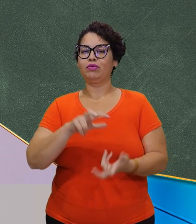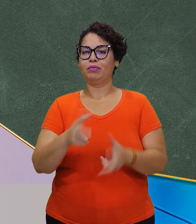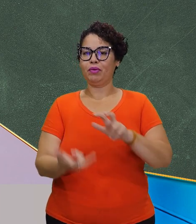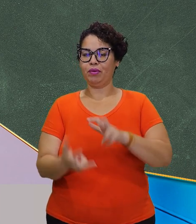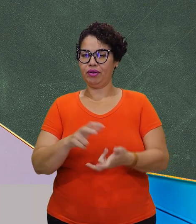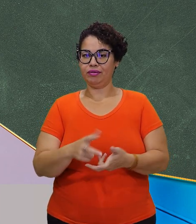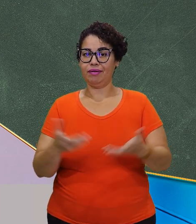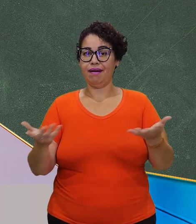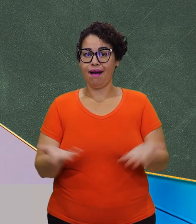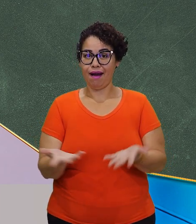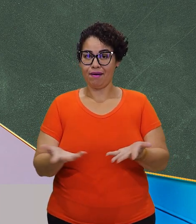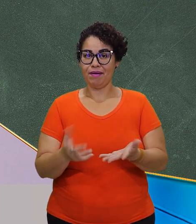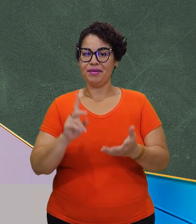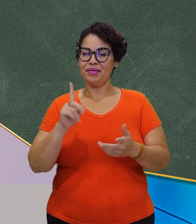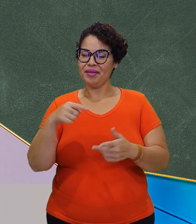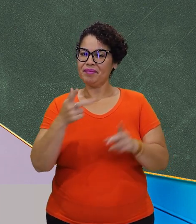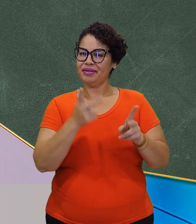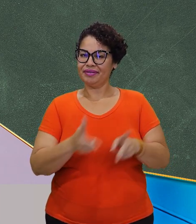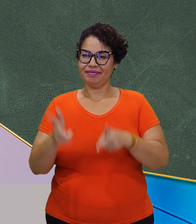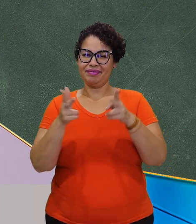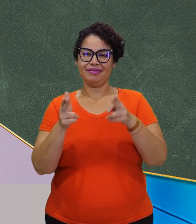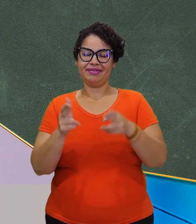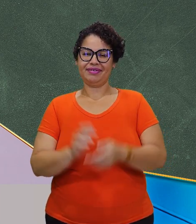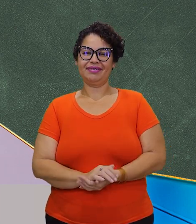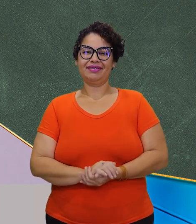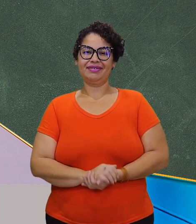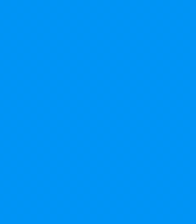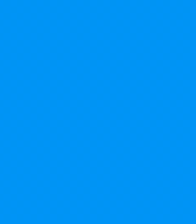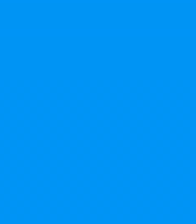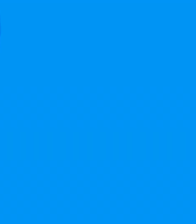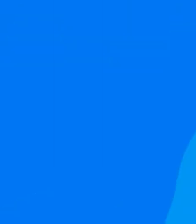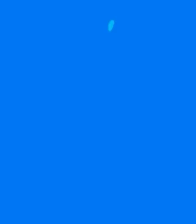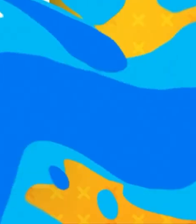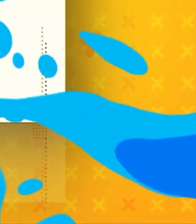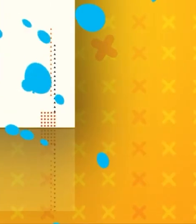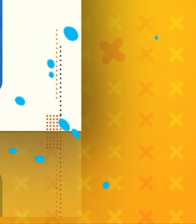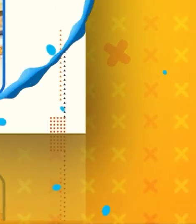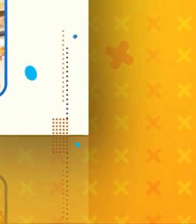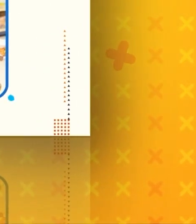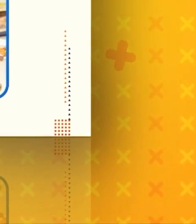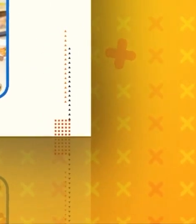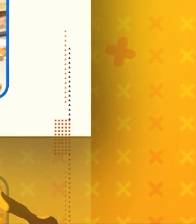de alguns polígonos. Agora, depois da vinheta.